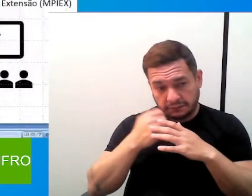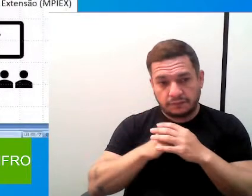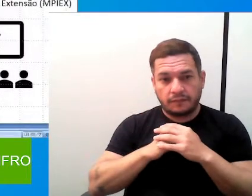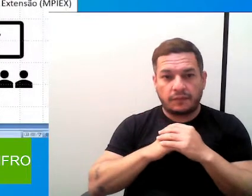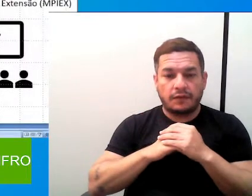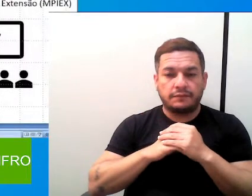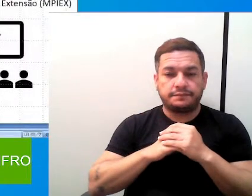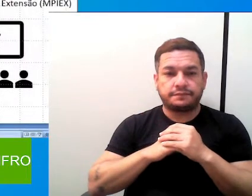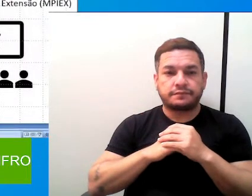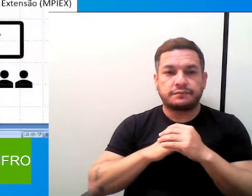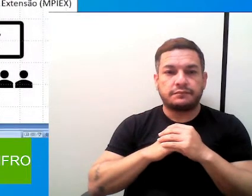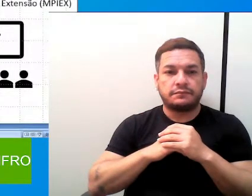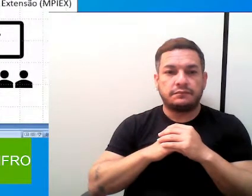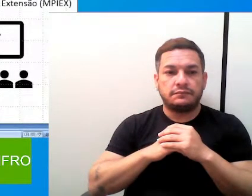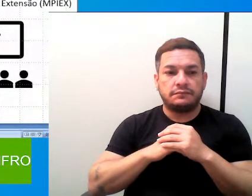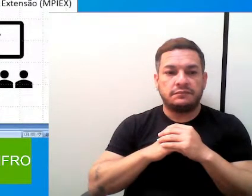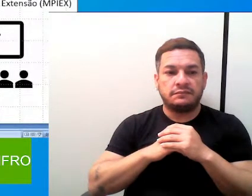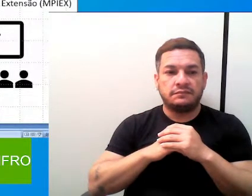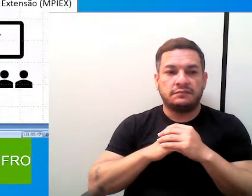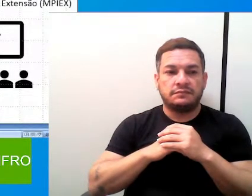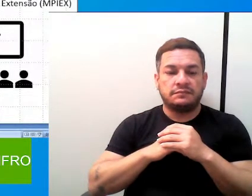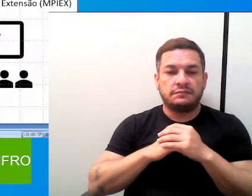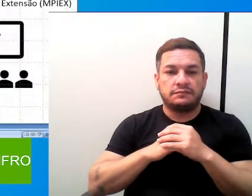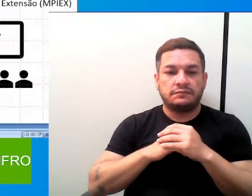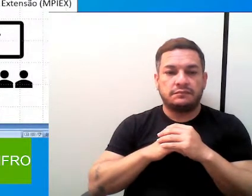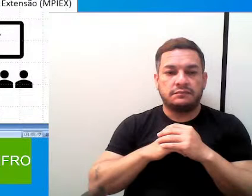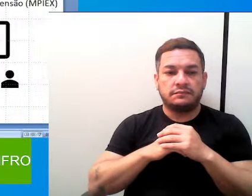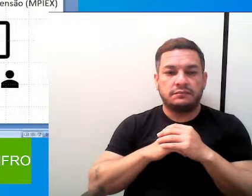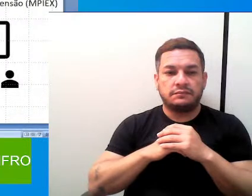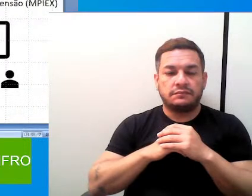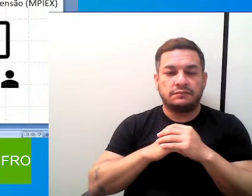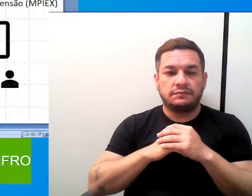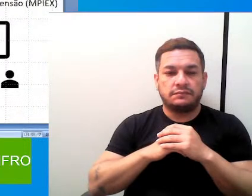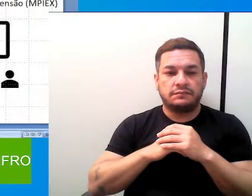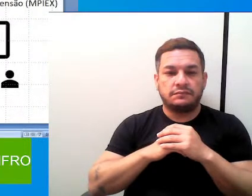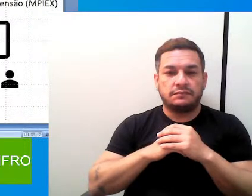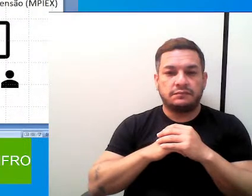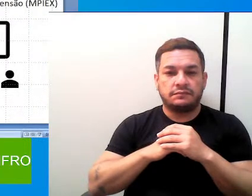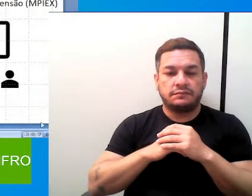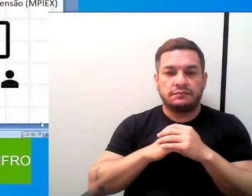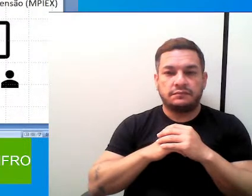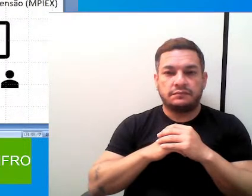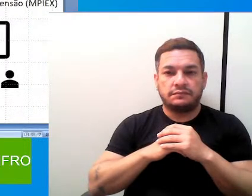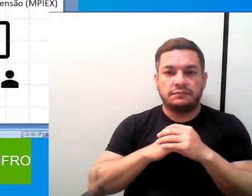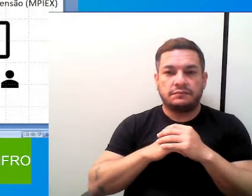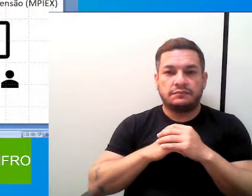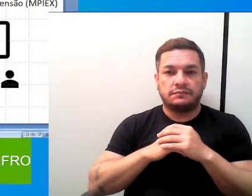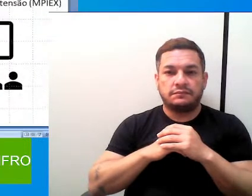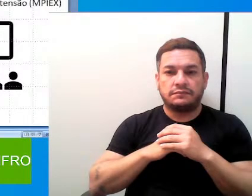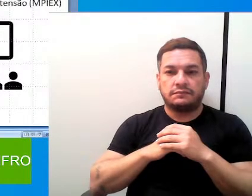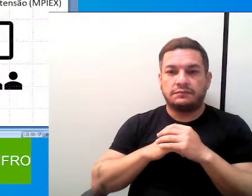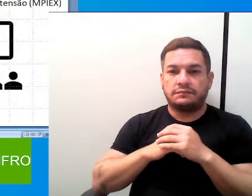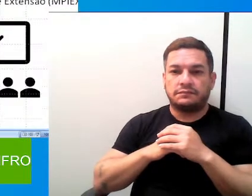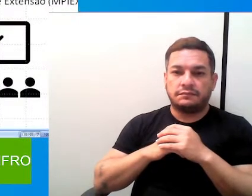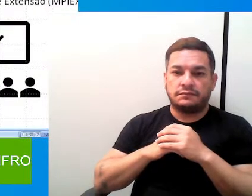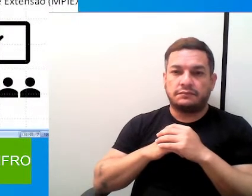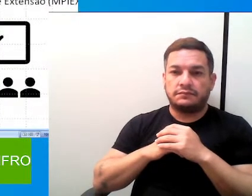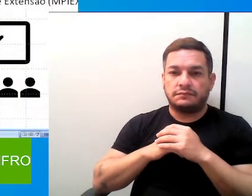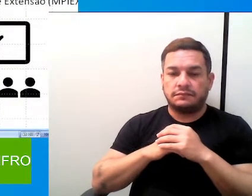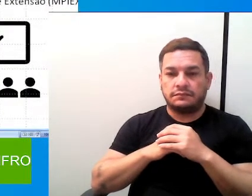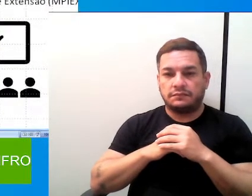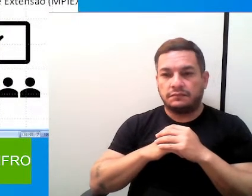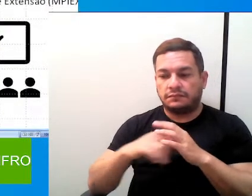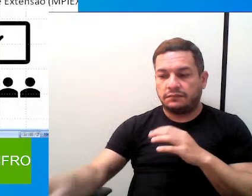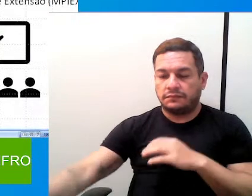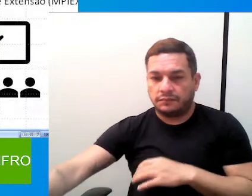vontade, professor. Eu sei que isso não é o melhor dos mundos, mas para a gente não atrasar muito,